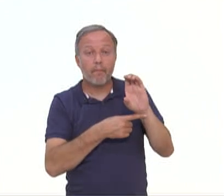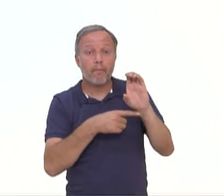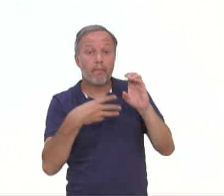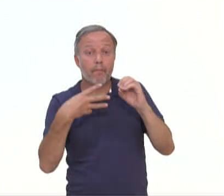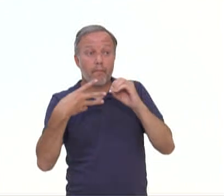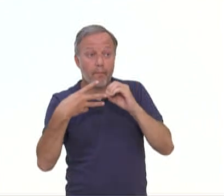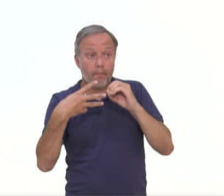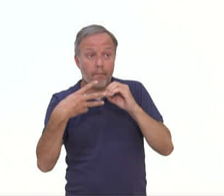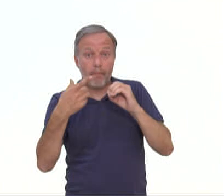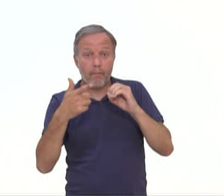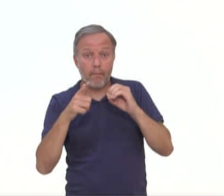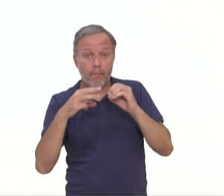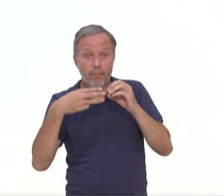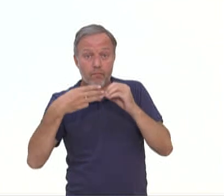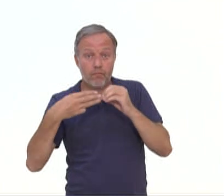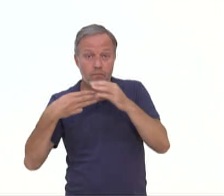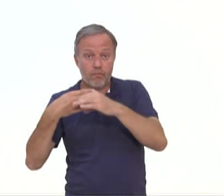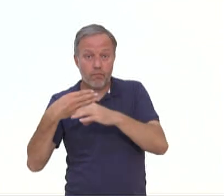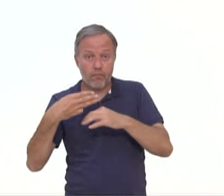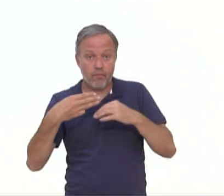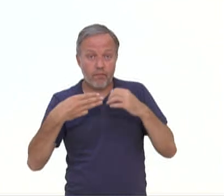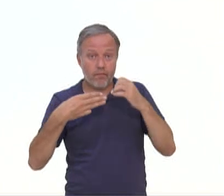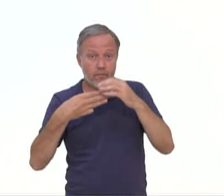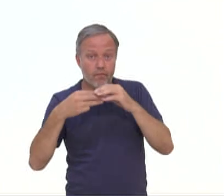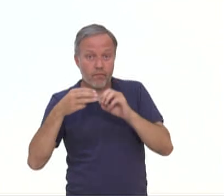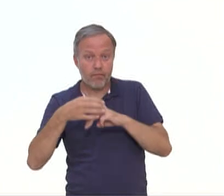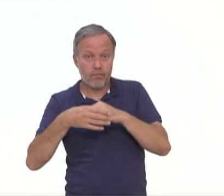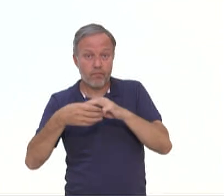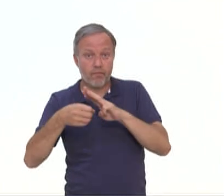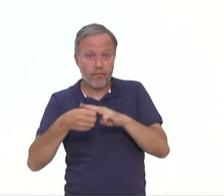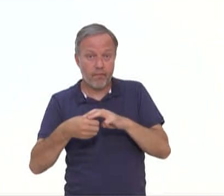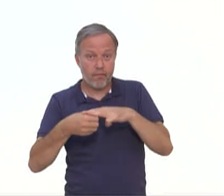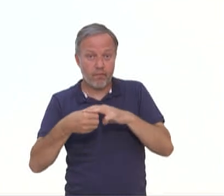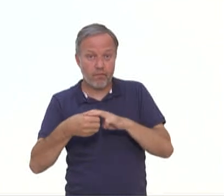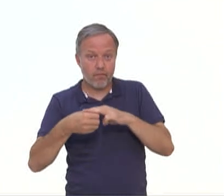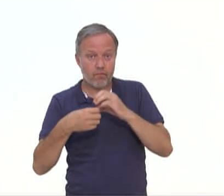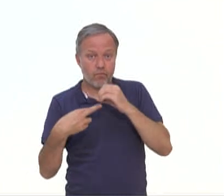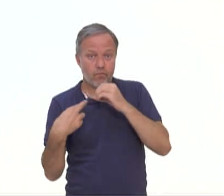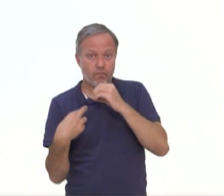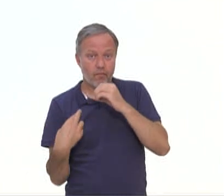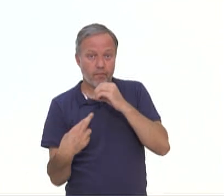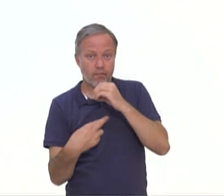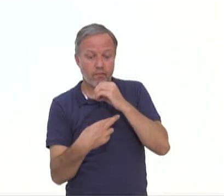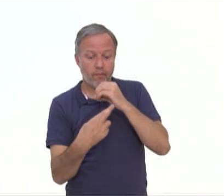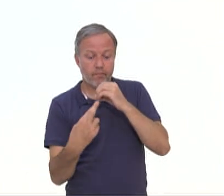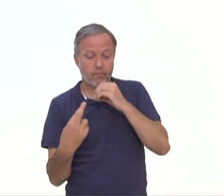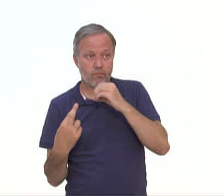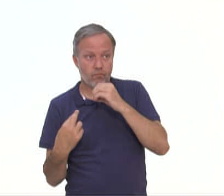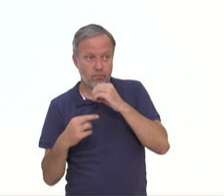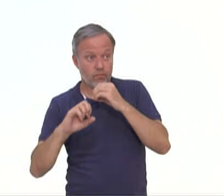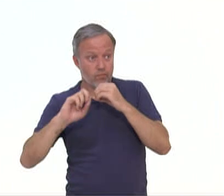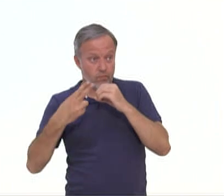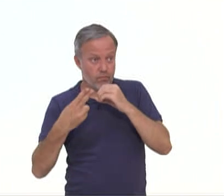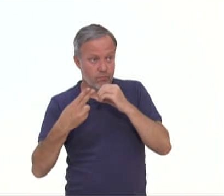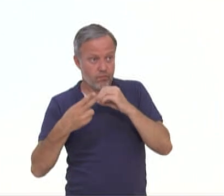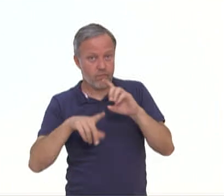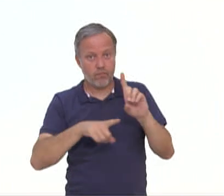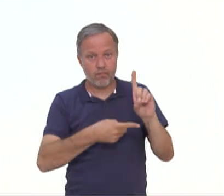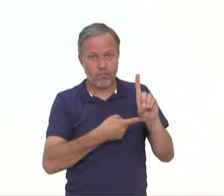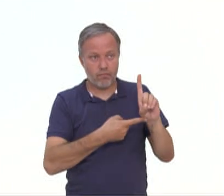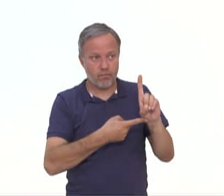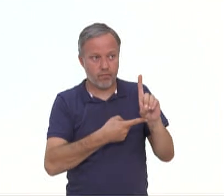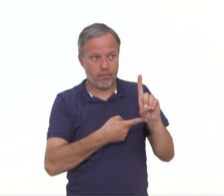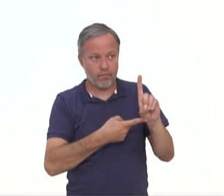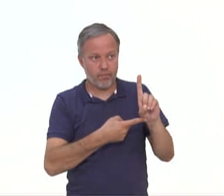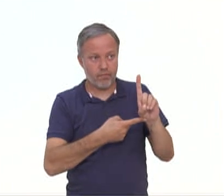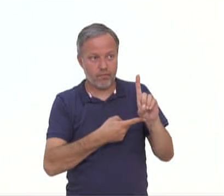não há organelas como retículo endoplasmático, mitocôndria e ribossomos? Ou, a última,